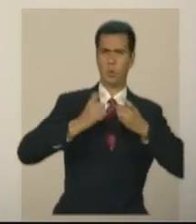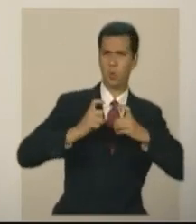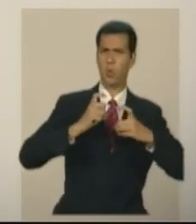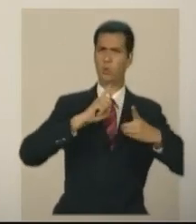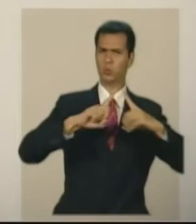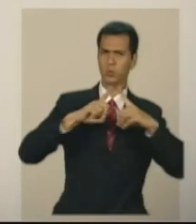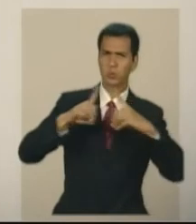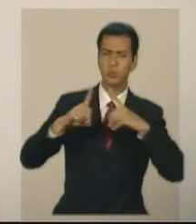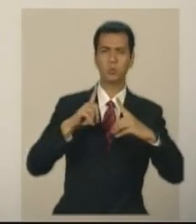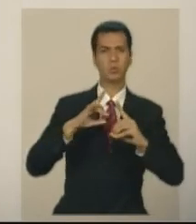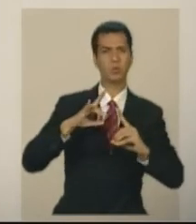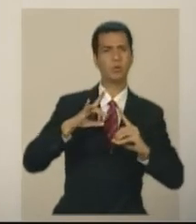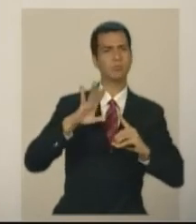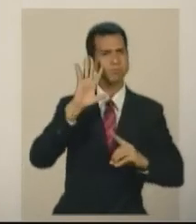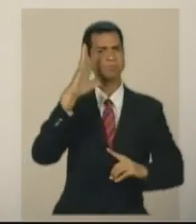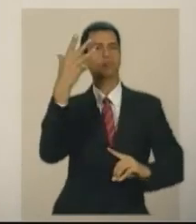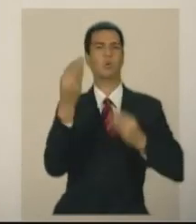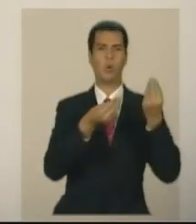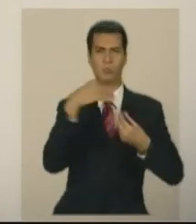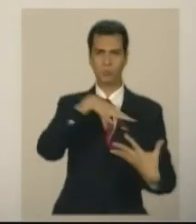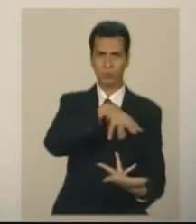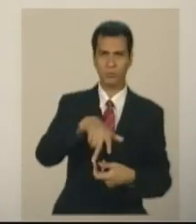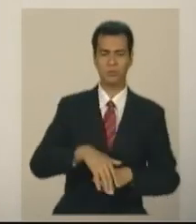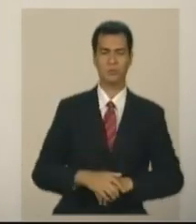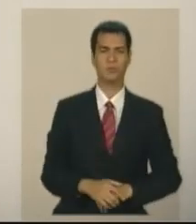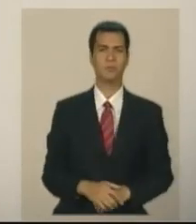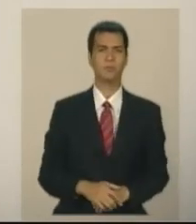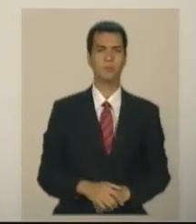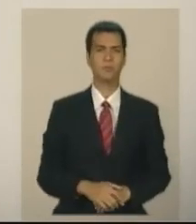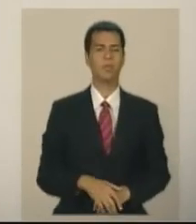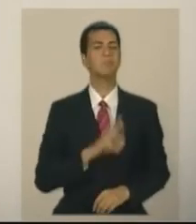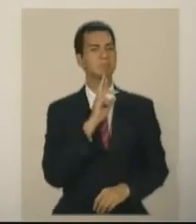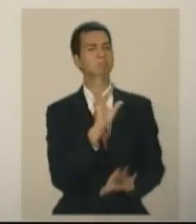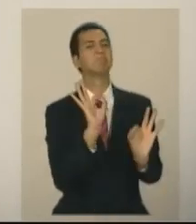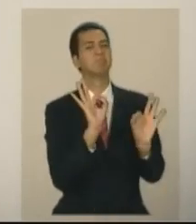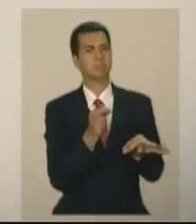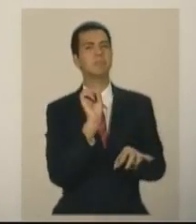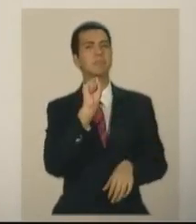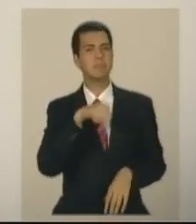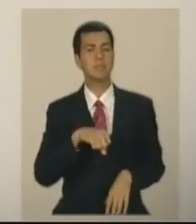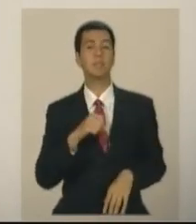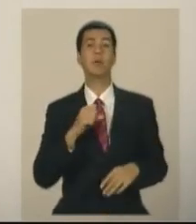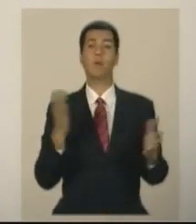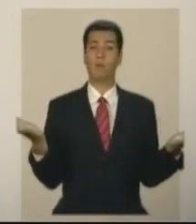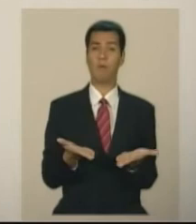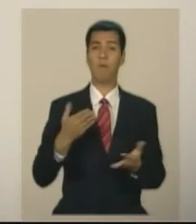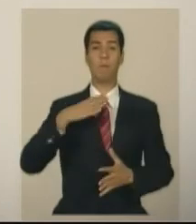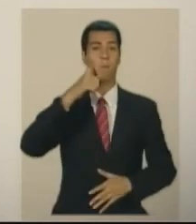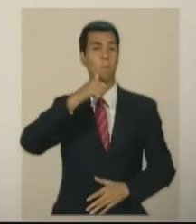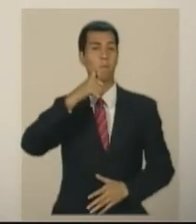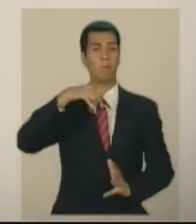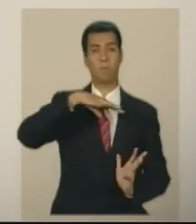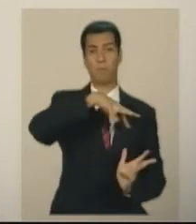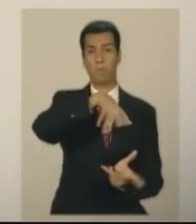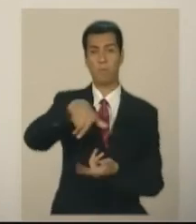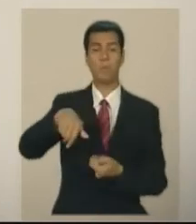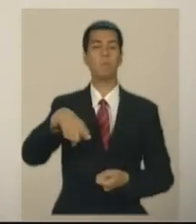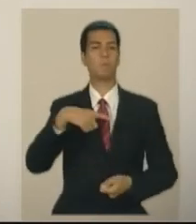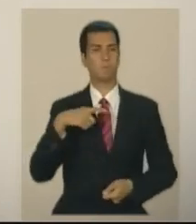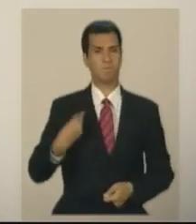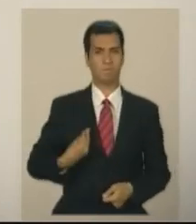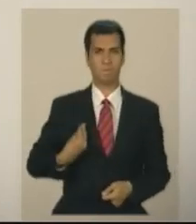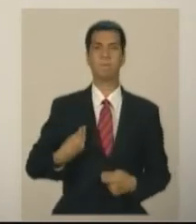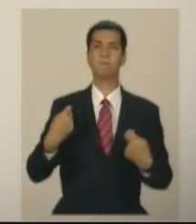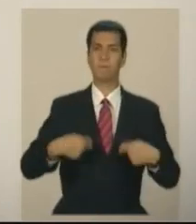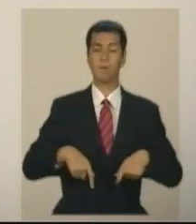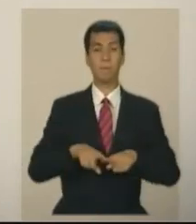sim Luciano os caminhos de participação da mulher estão hoje cada vez mais abertos no mundo inteiro mas há muito